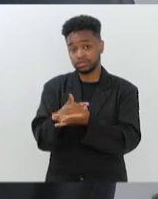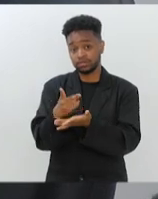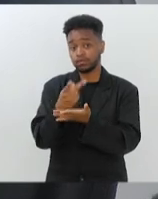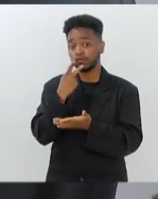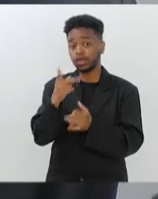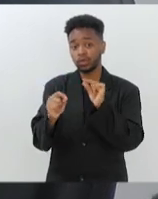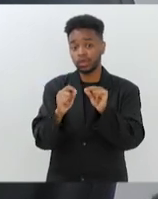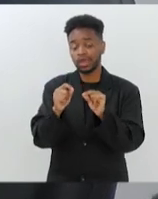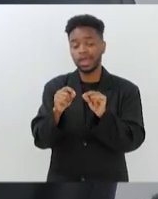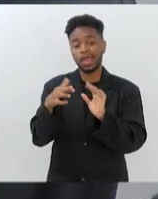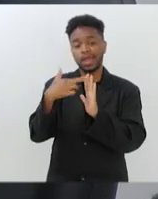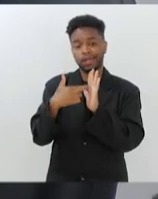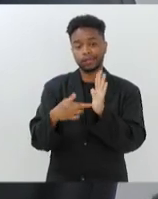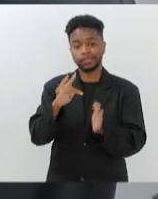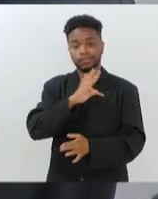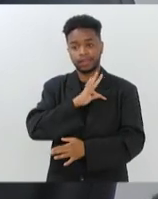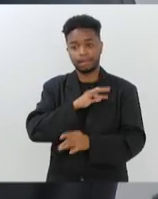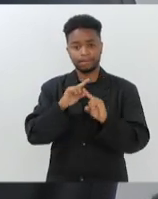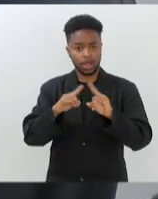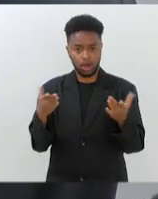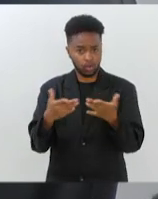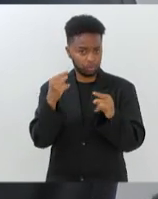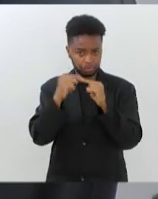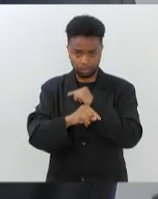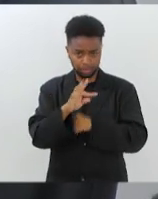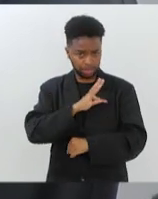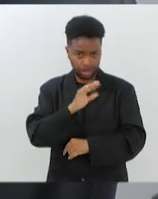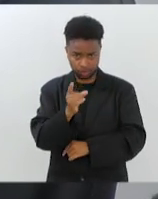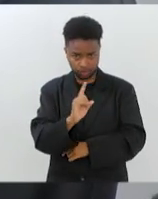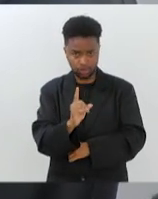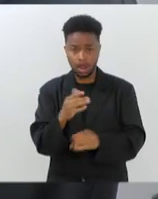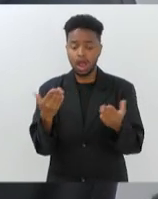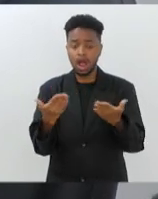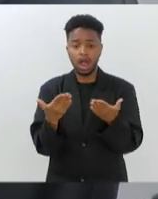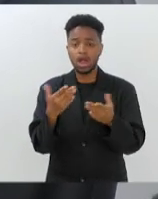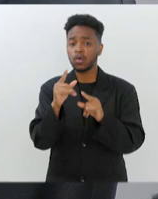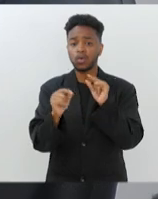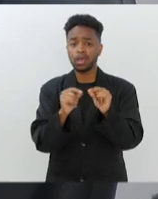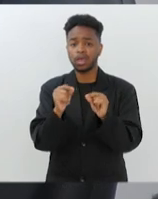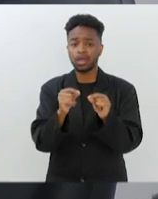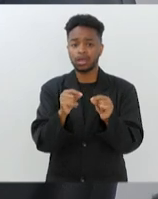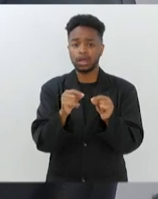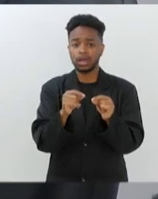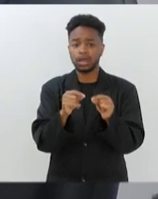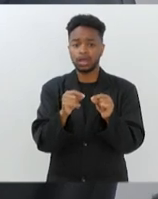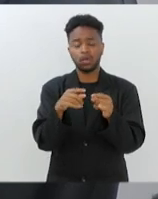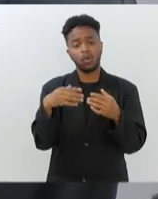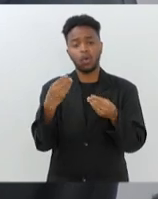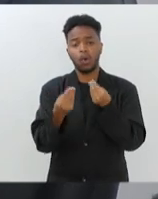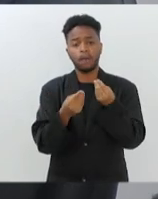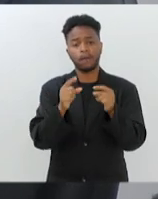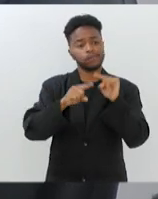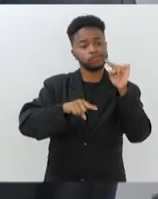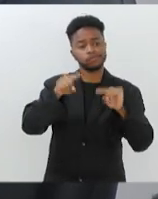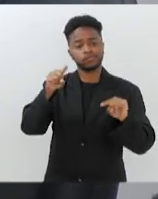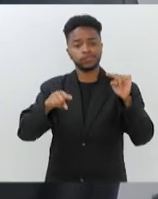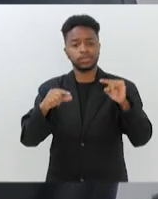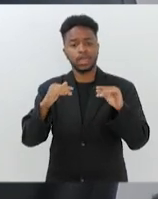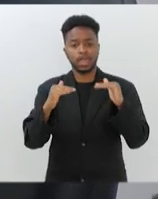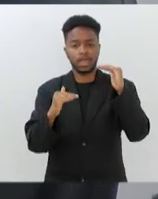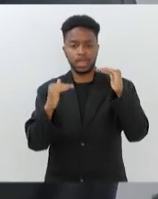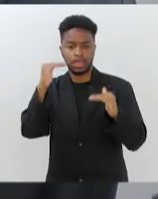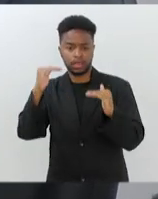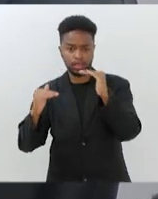o critério seja técnico agora o critério não é mais técnico agora o critério o critério é distribuição mais ou menos equilibrada dentre as